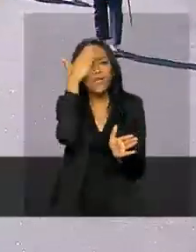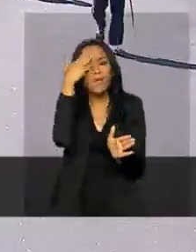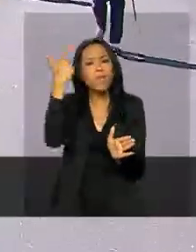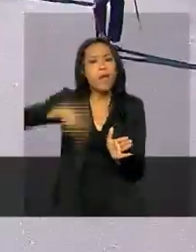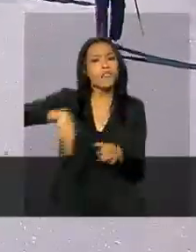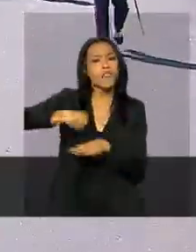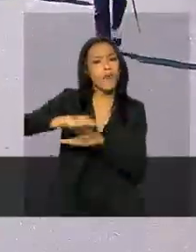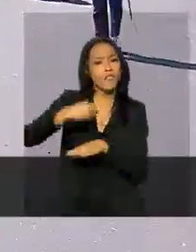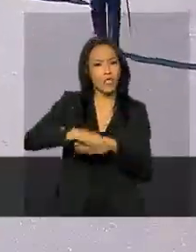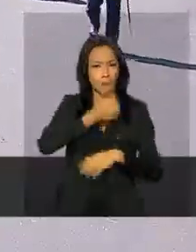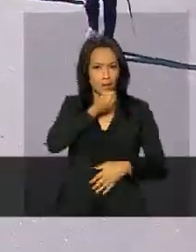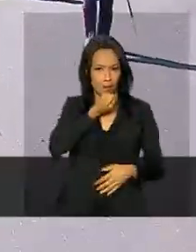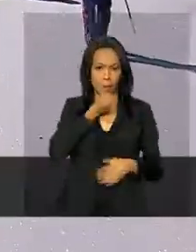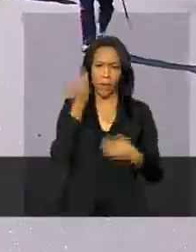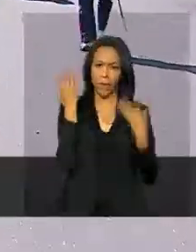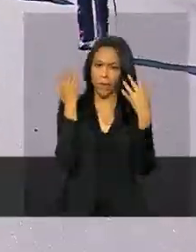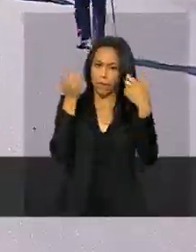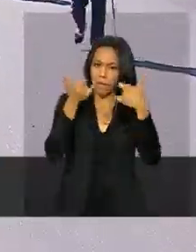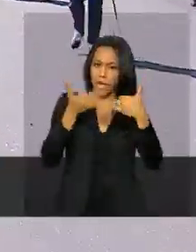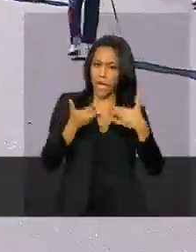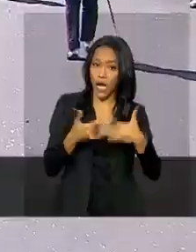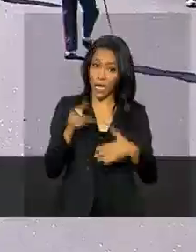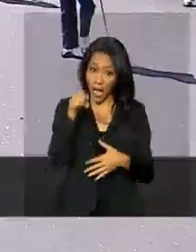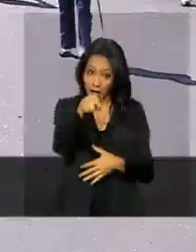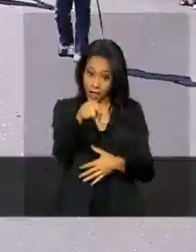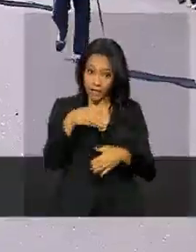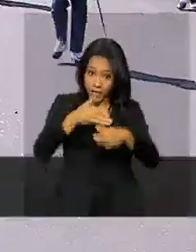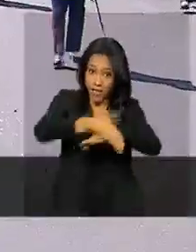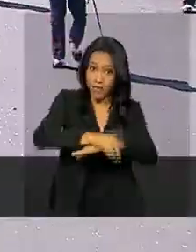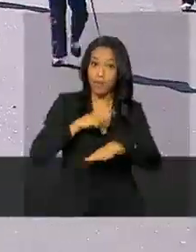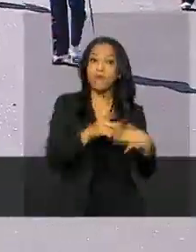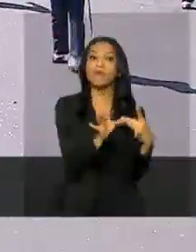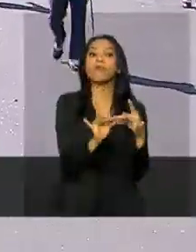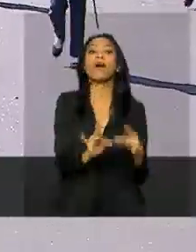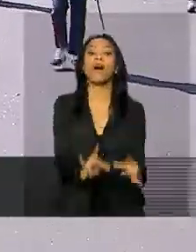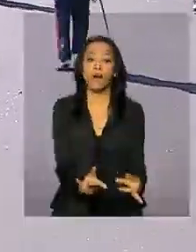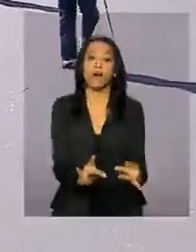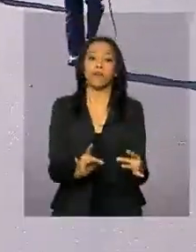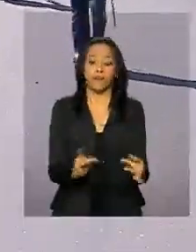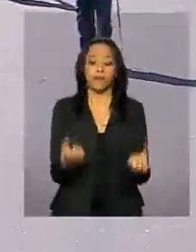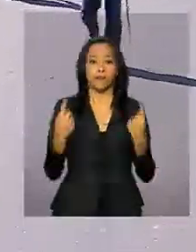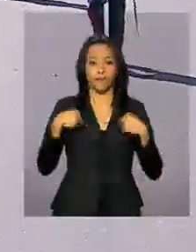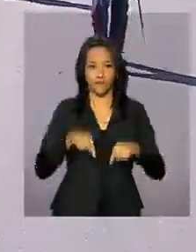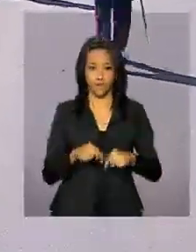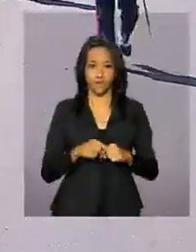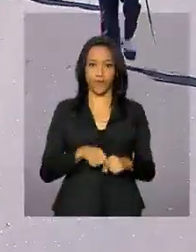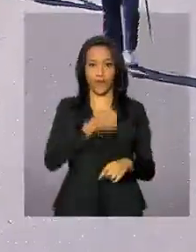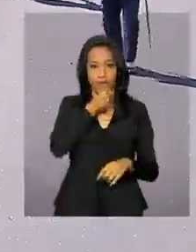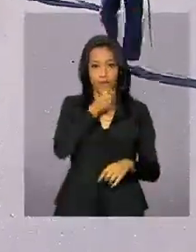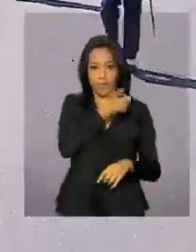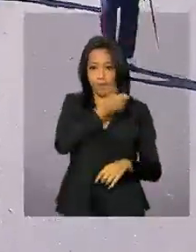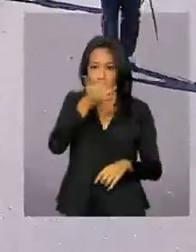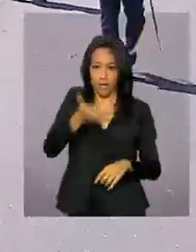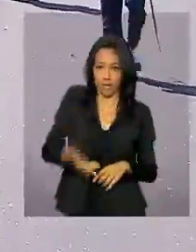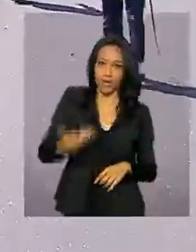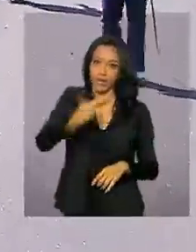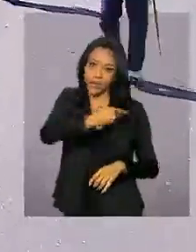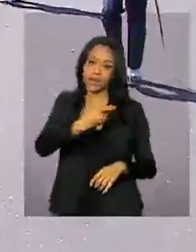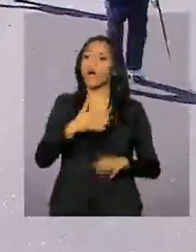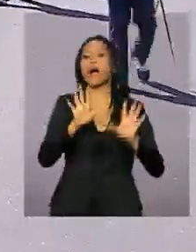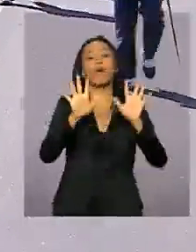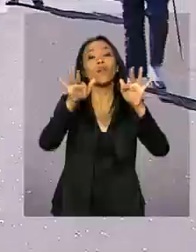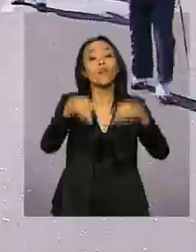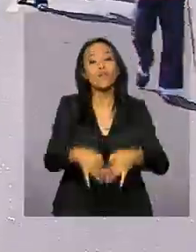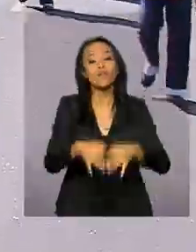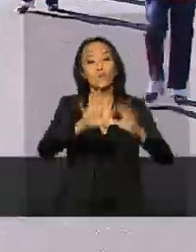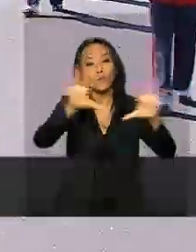estamos trazendo aqui com imagens e com as informações dos nossos convidados. E agora, fechando o desfile de tropa-pé da Marinha